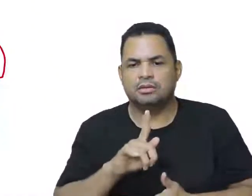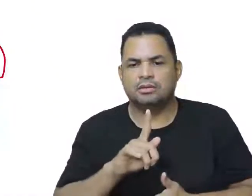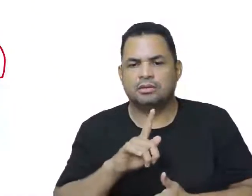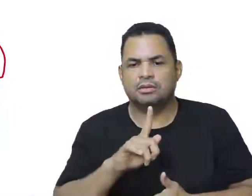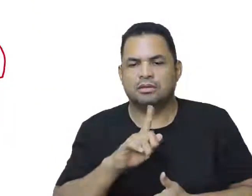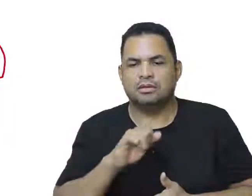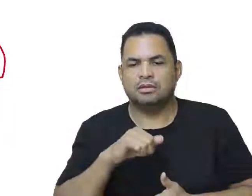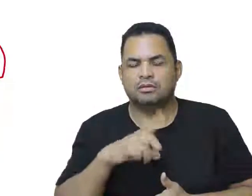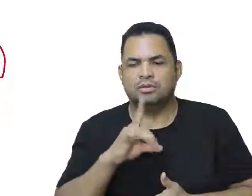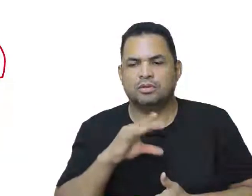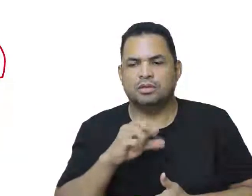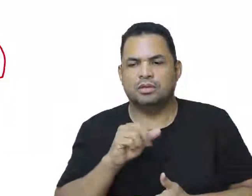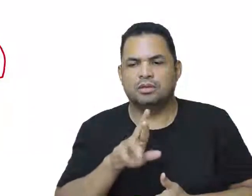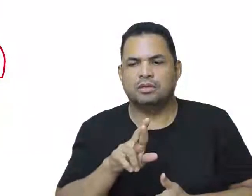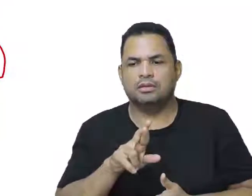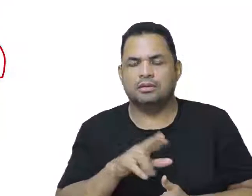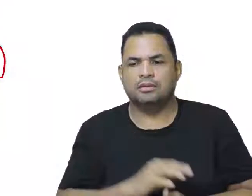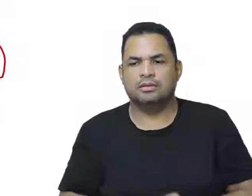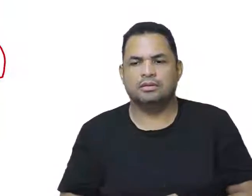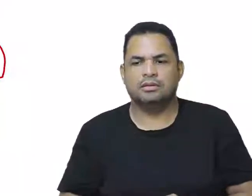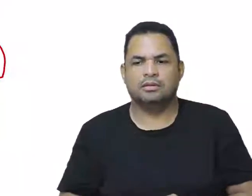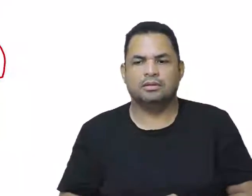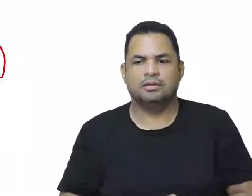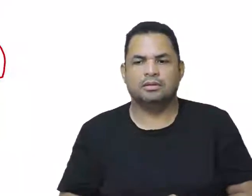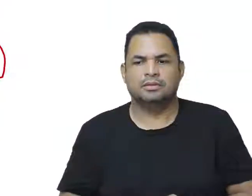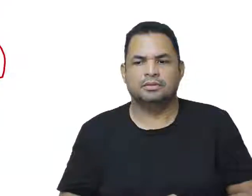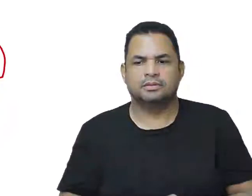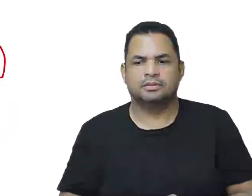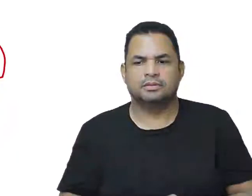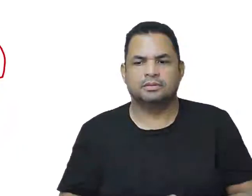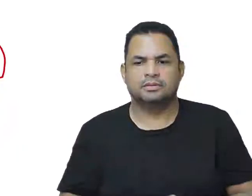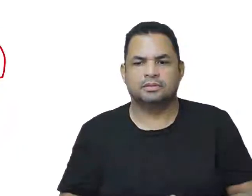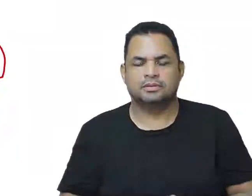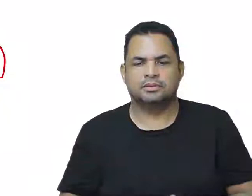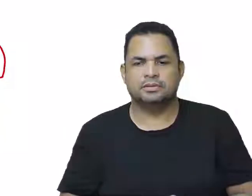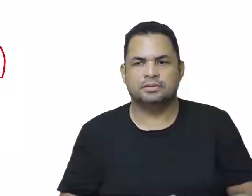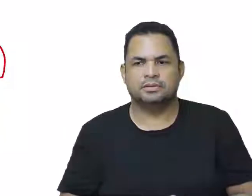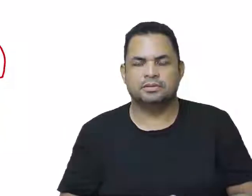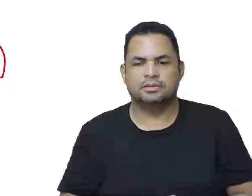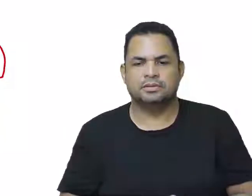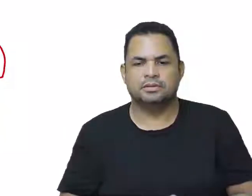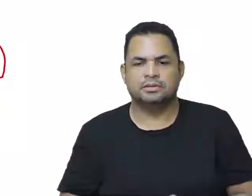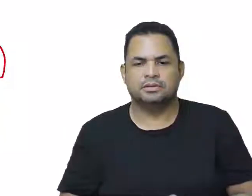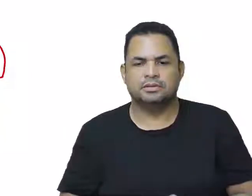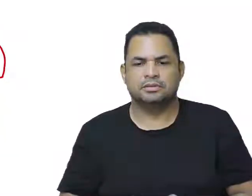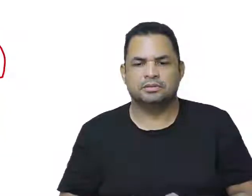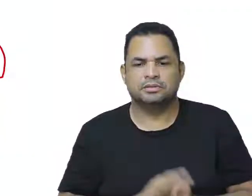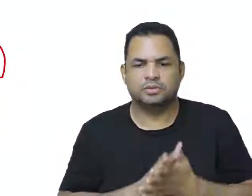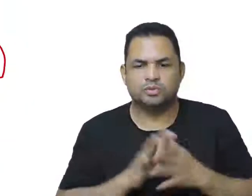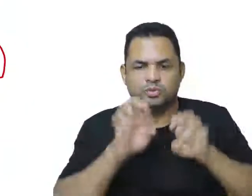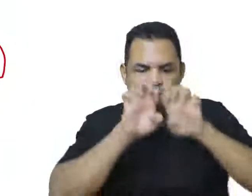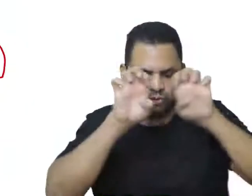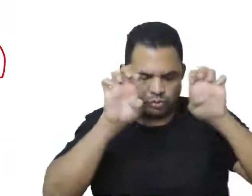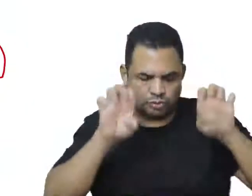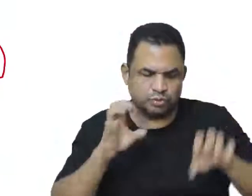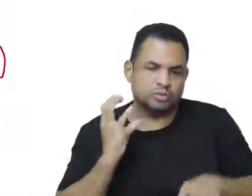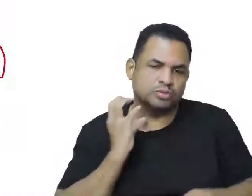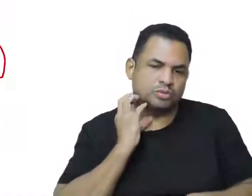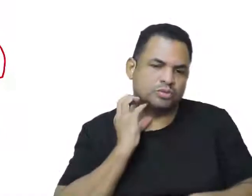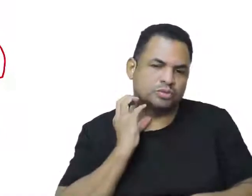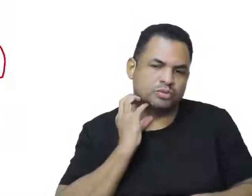glandular. Tá? Para quem não sabe, as glândulas são estruturas que